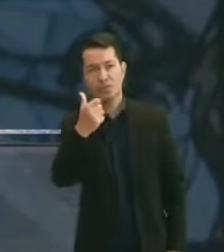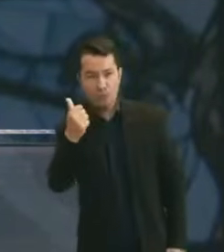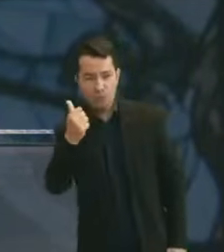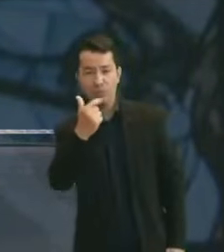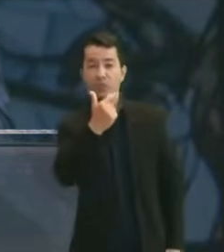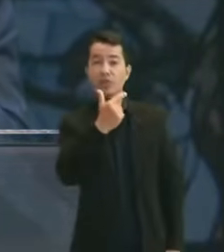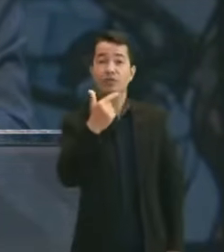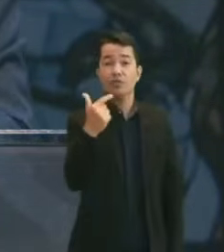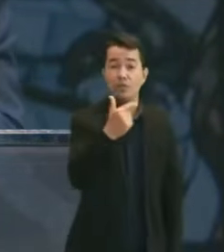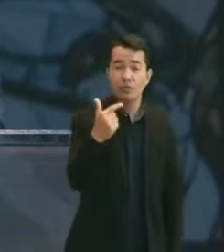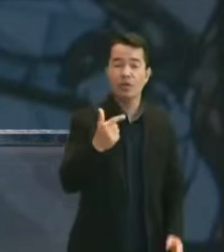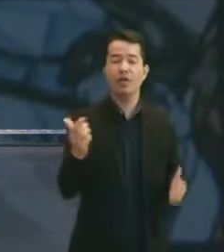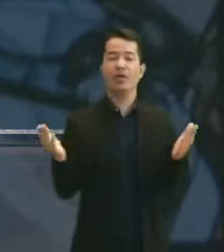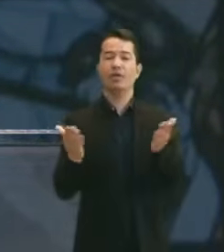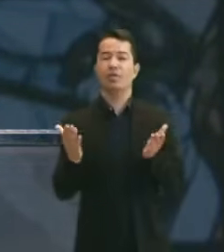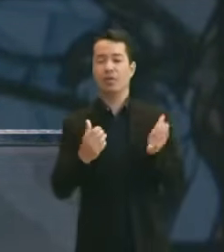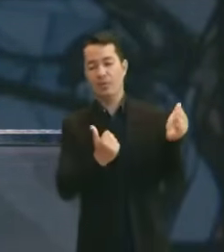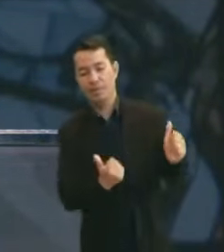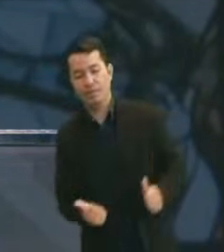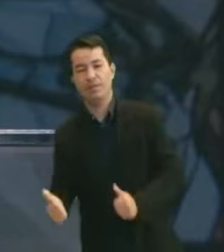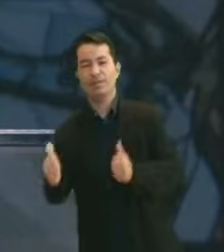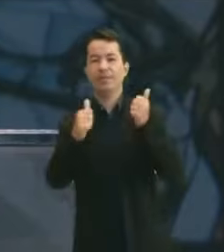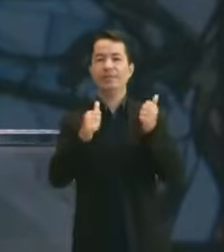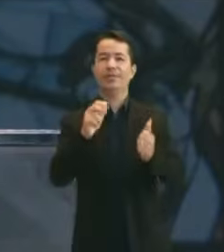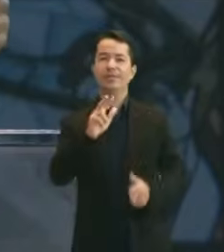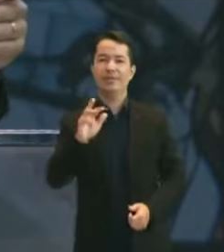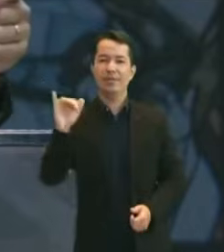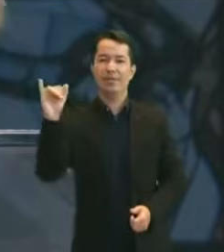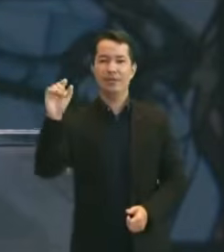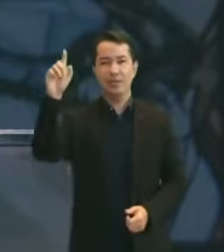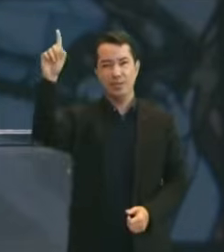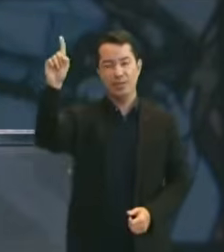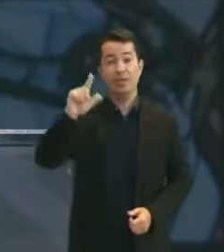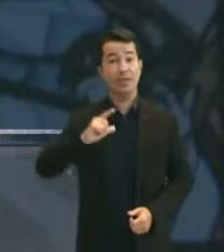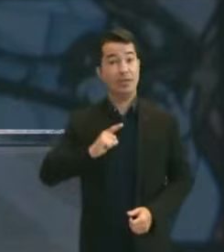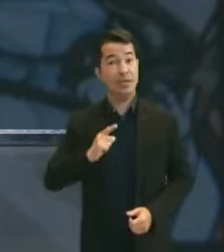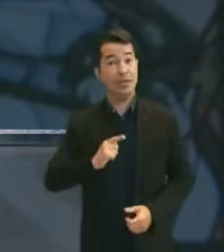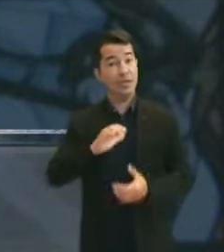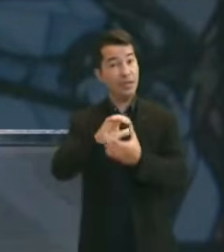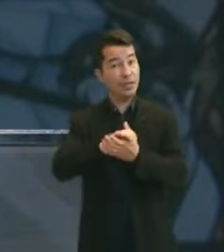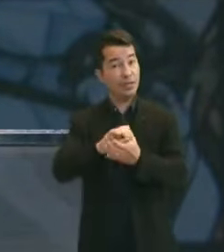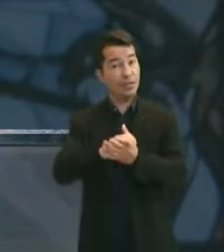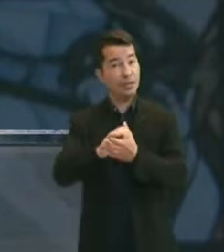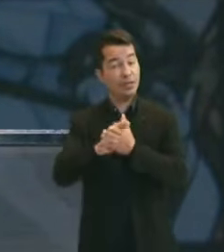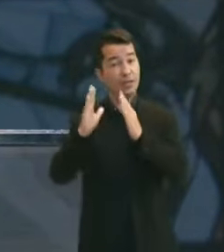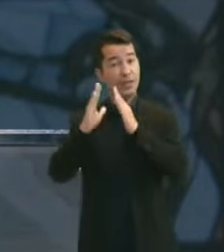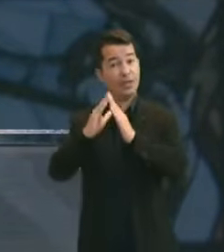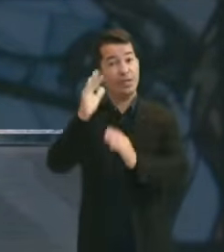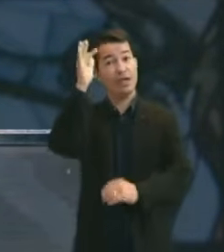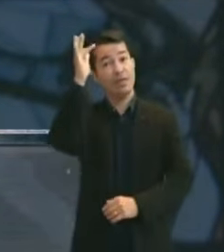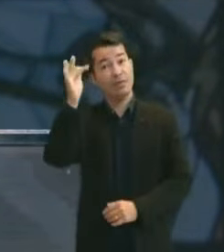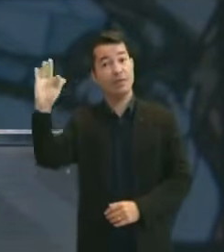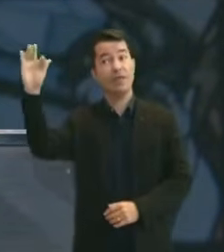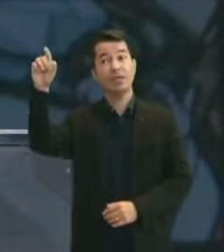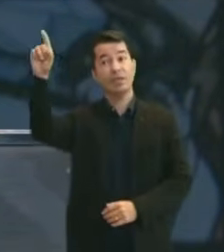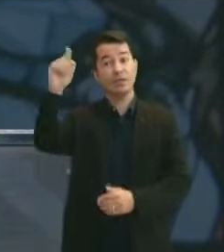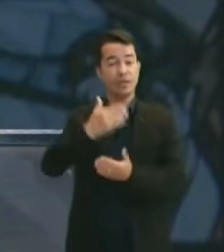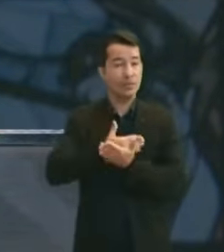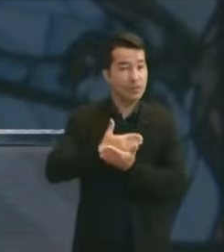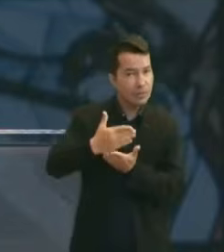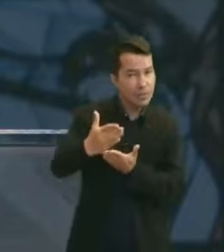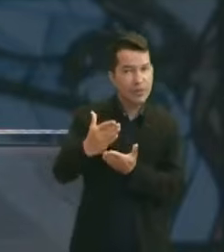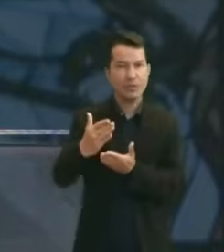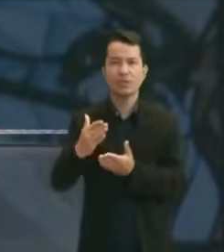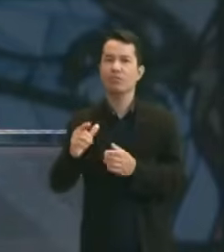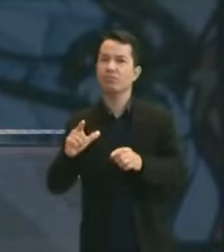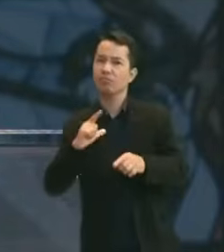a alegria de batizá-los aqui. Esse casal mora na França e eles começaram a acompanhar a nossa igreja pela internet.